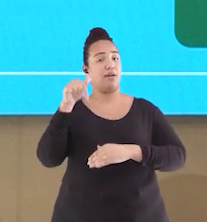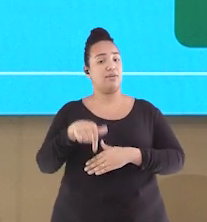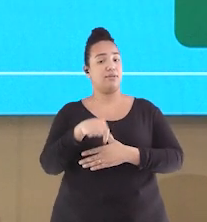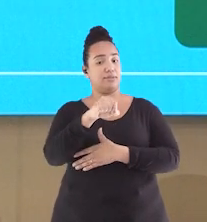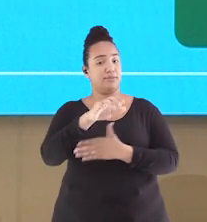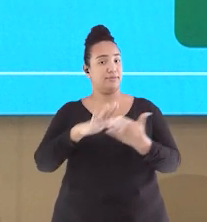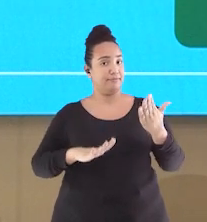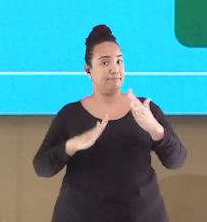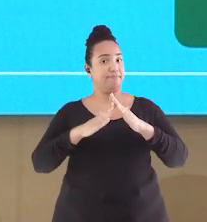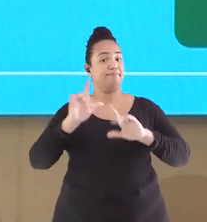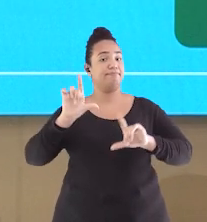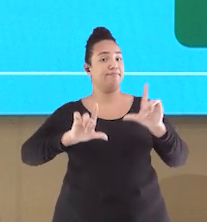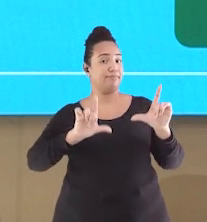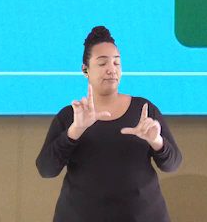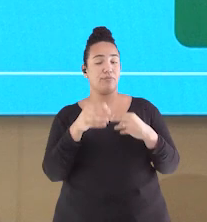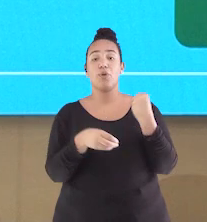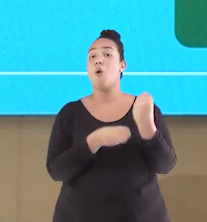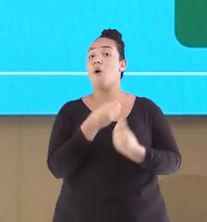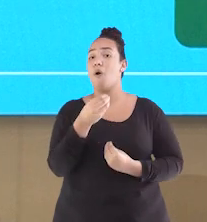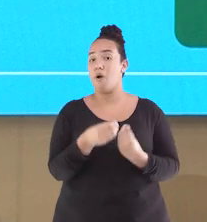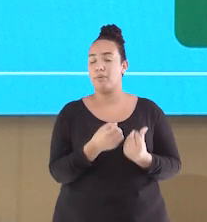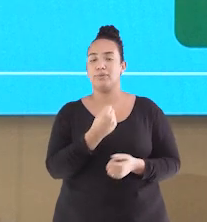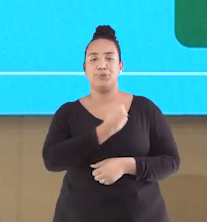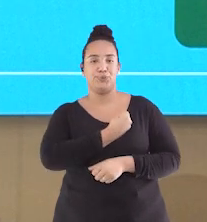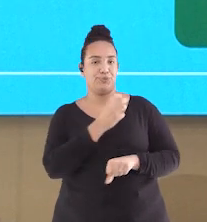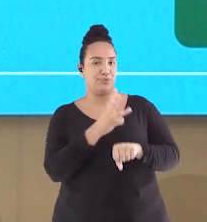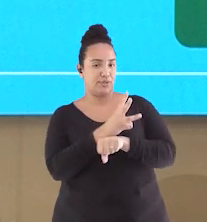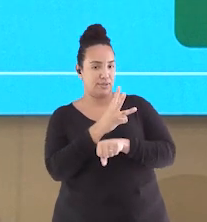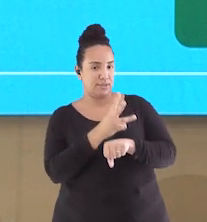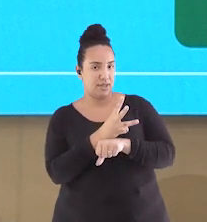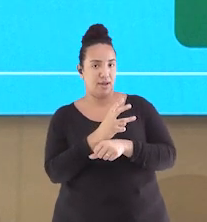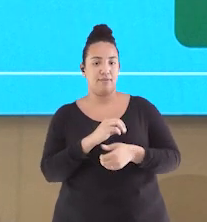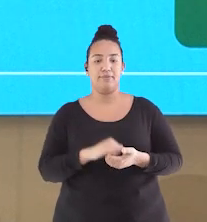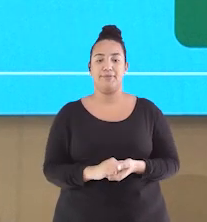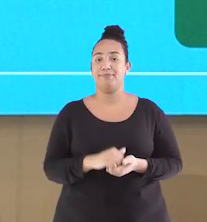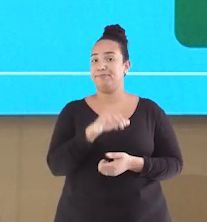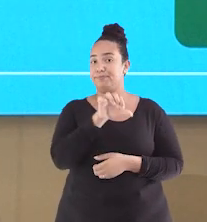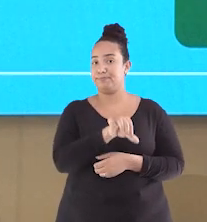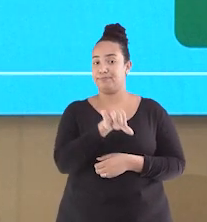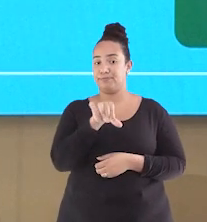em Casa, através do nosso WhatsApp.